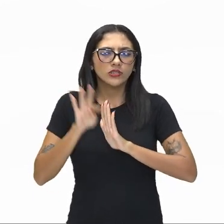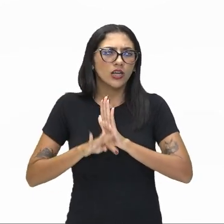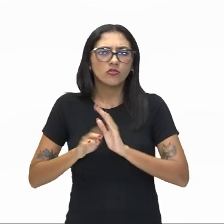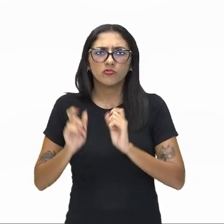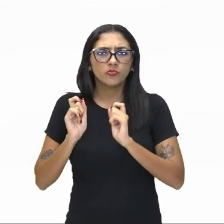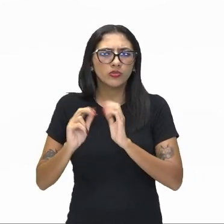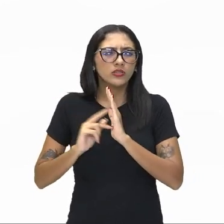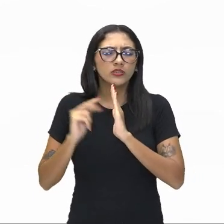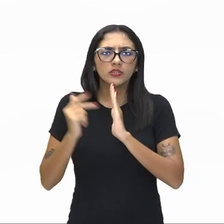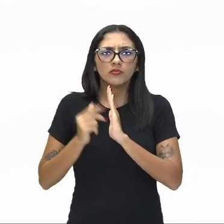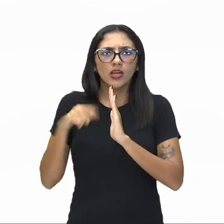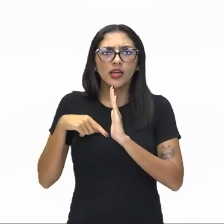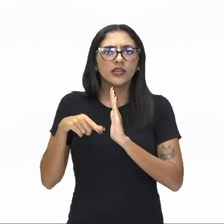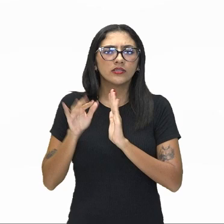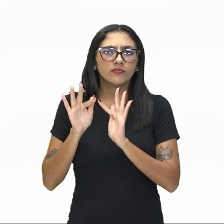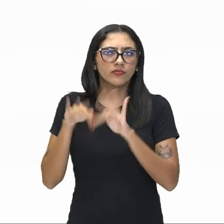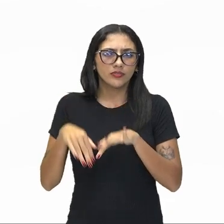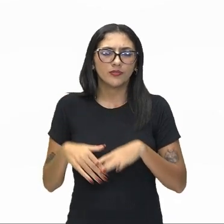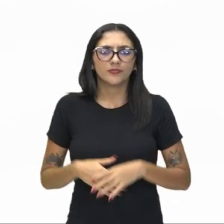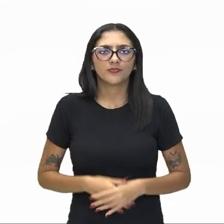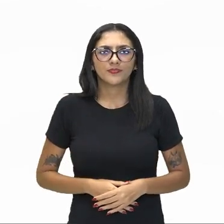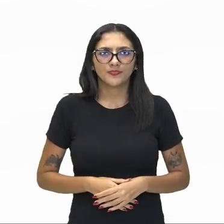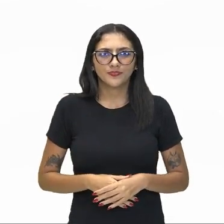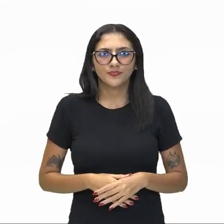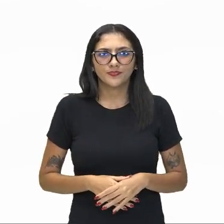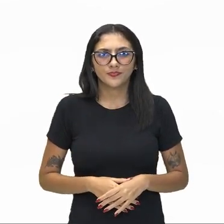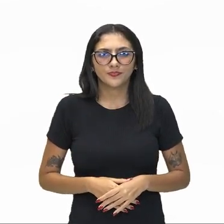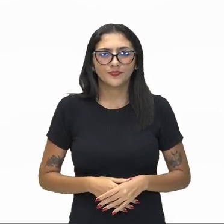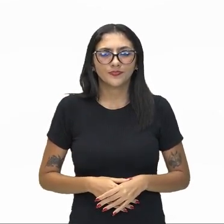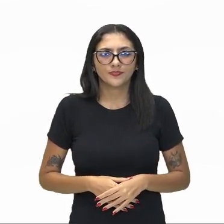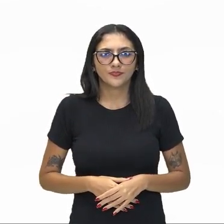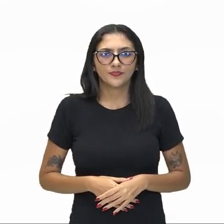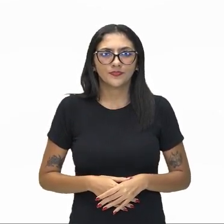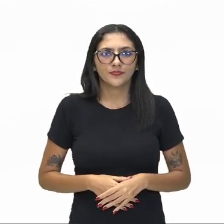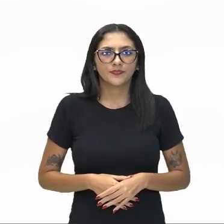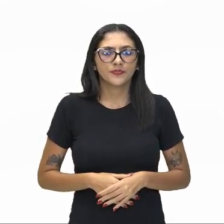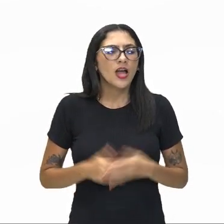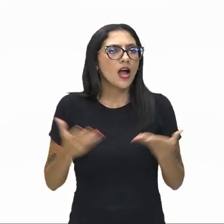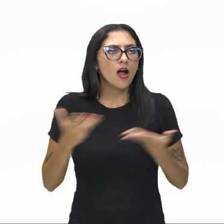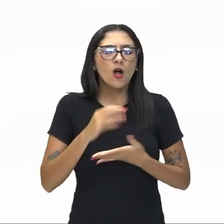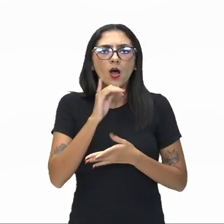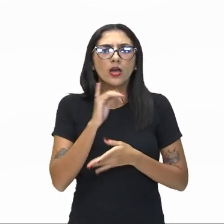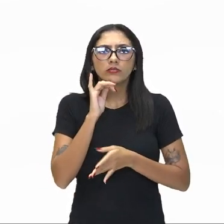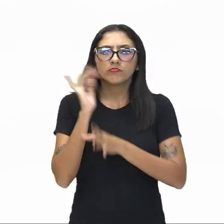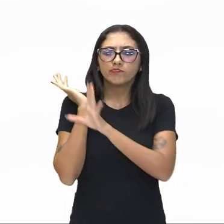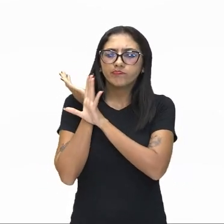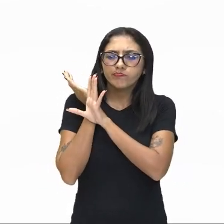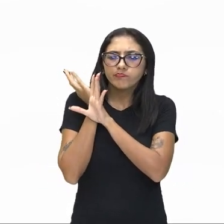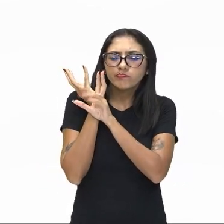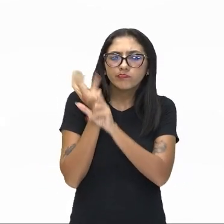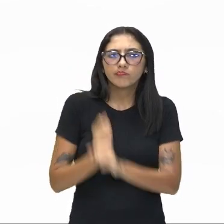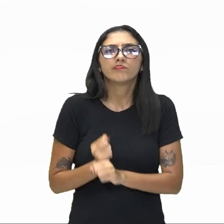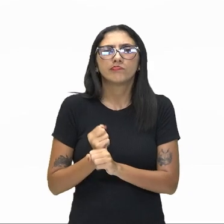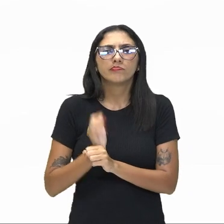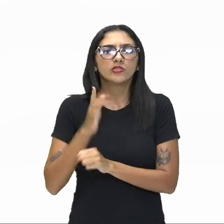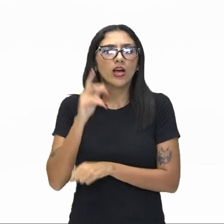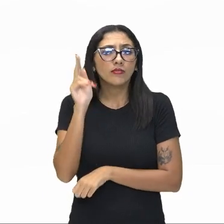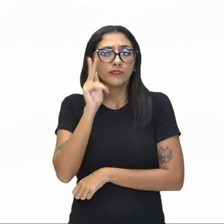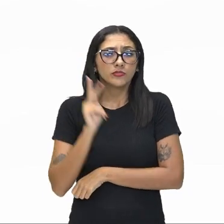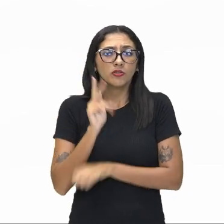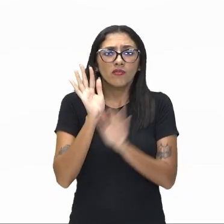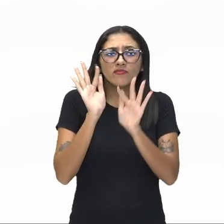situação final, professor? Vamos ver. É o momento de desfecho, né? De encerramento ali do